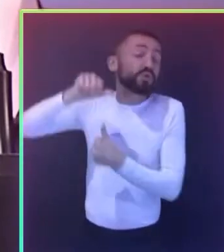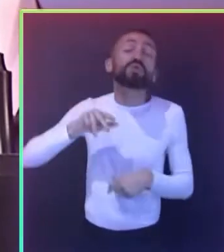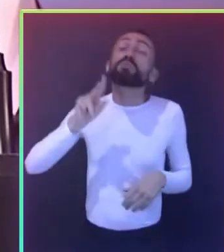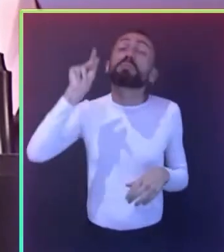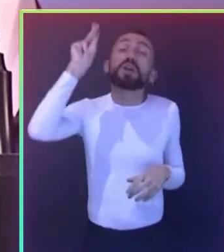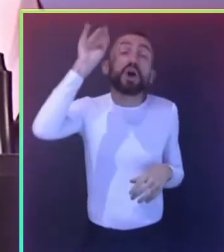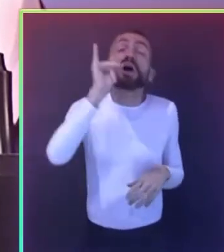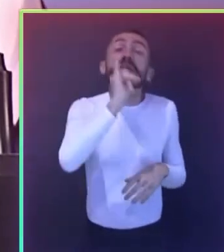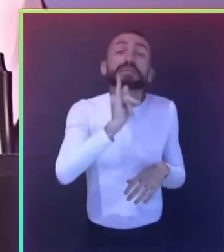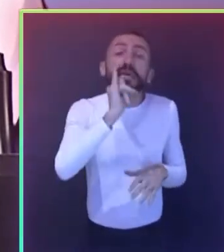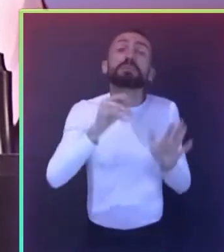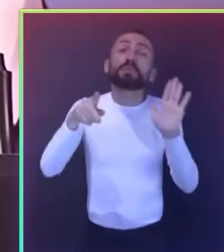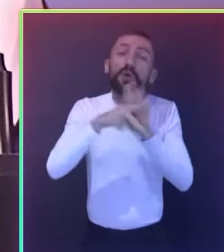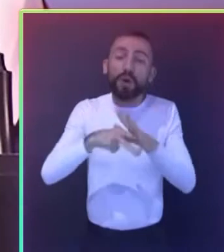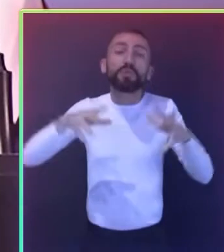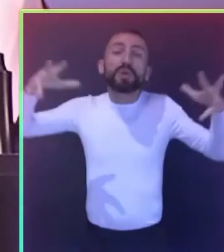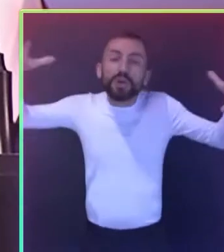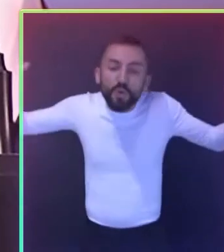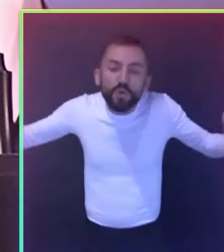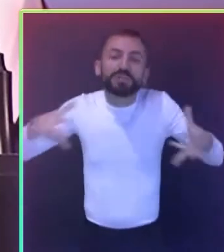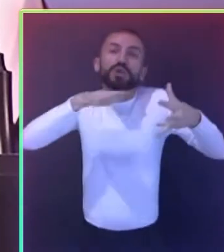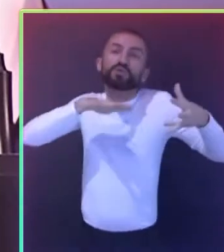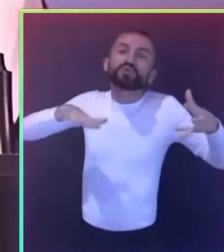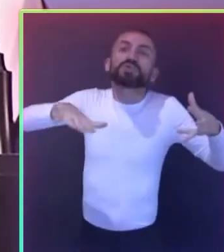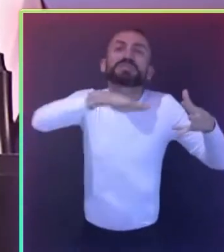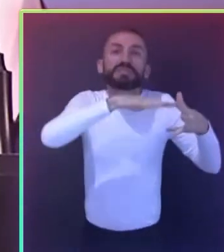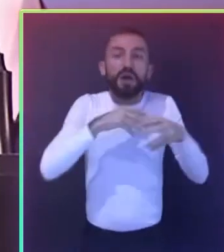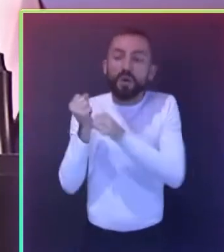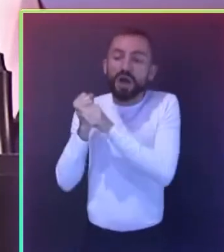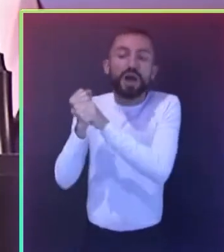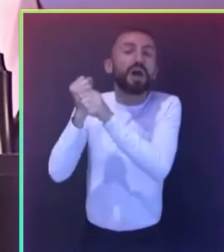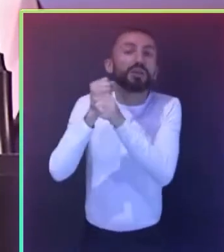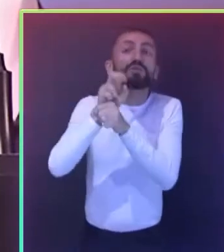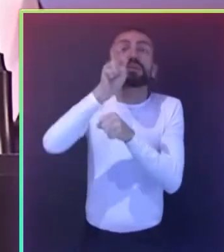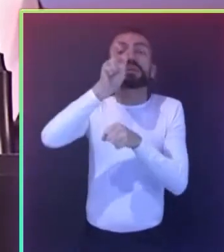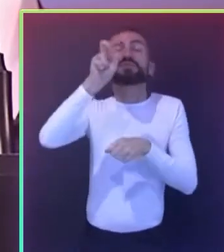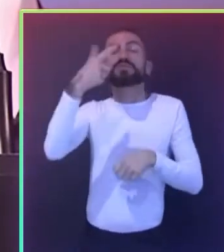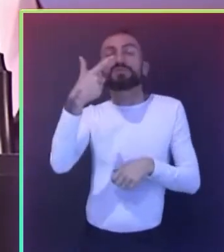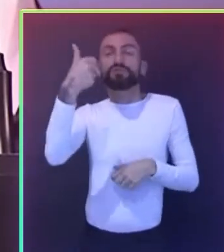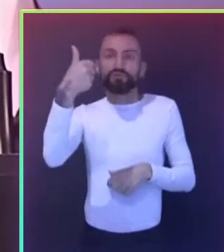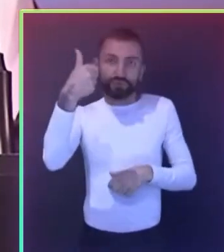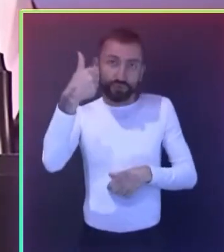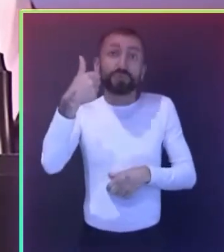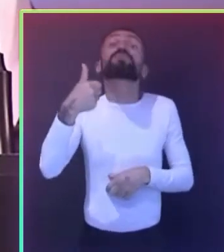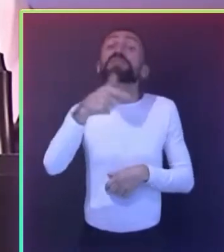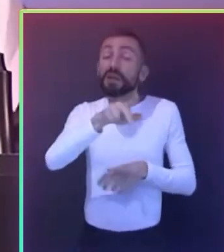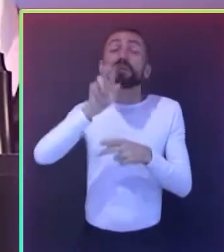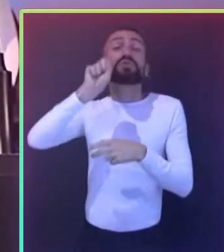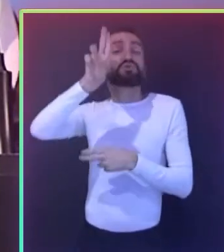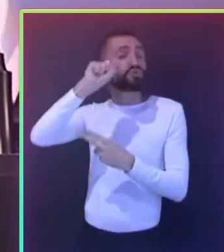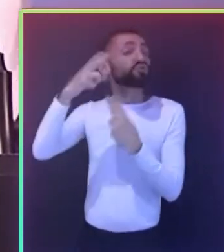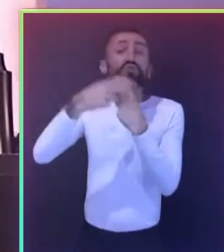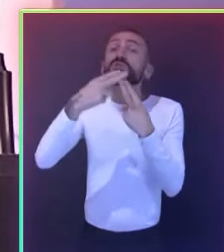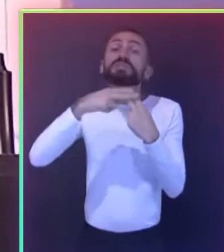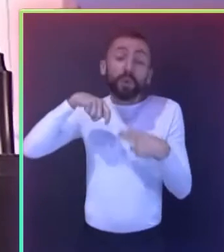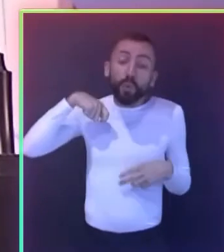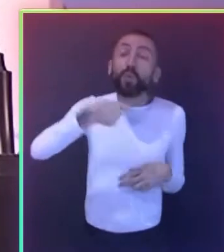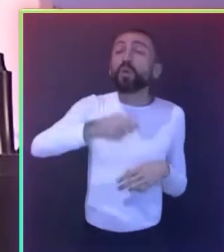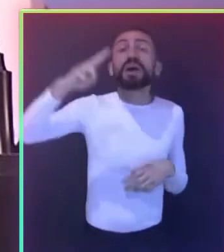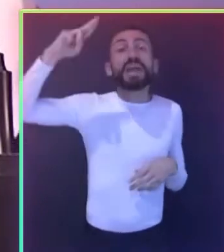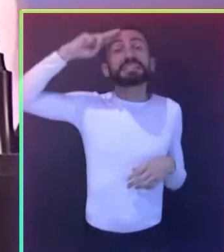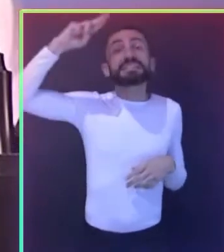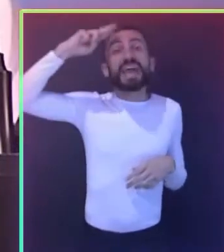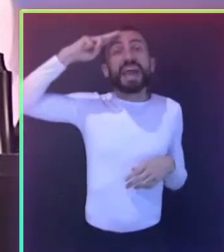de inclusão social do Brasil em quinhentos e vinte e um anos é o nosso grande exército de combate à coronavírus